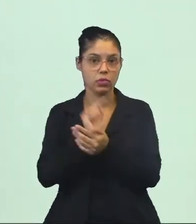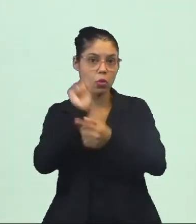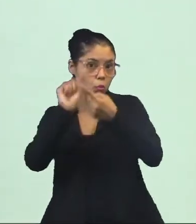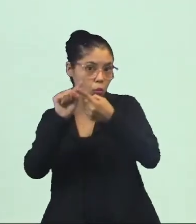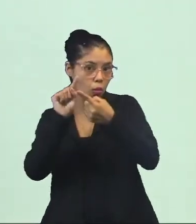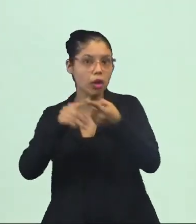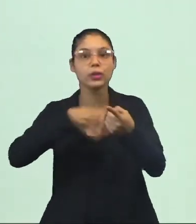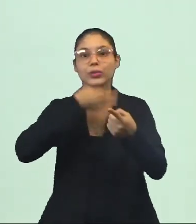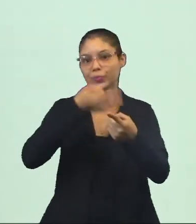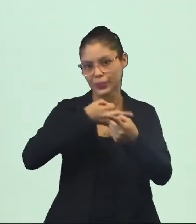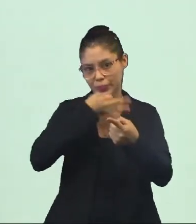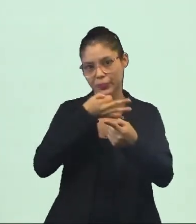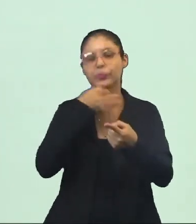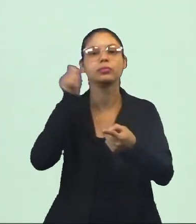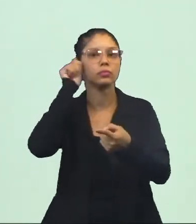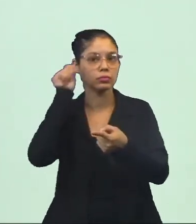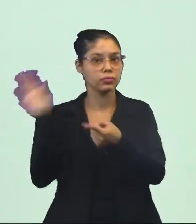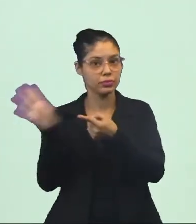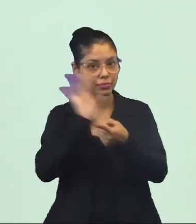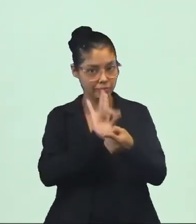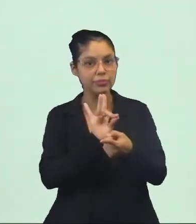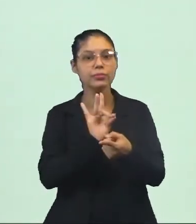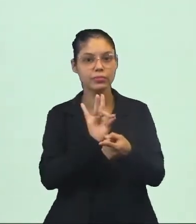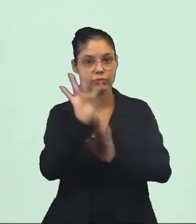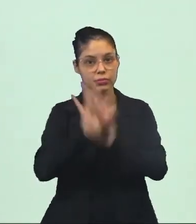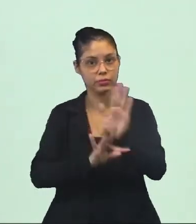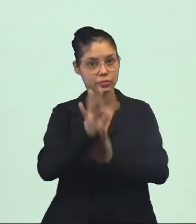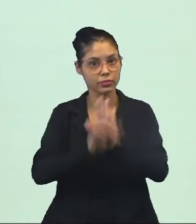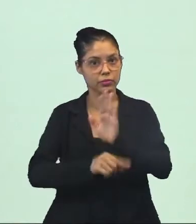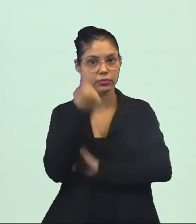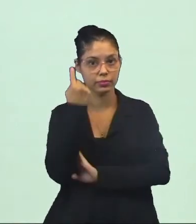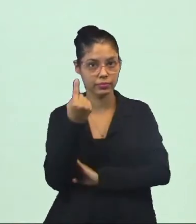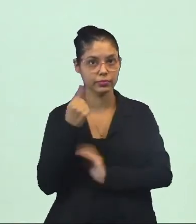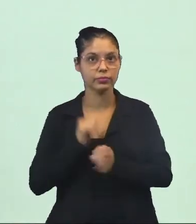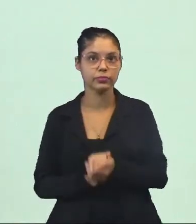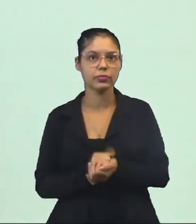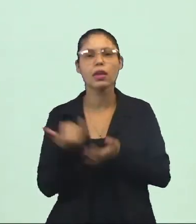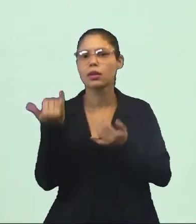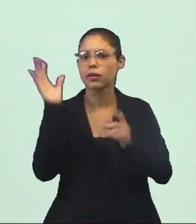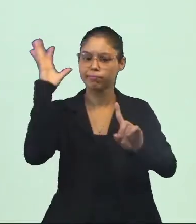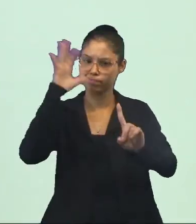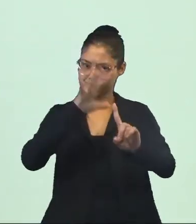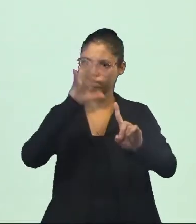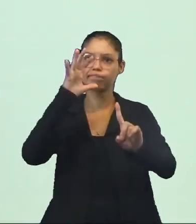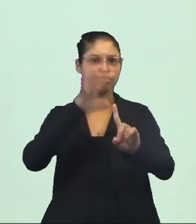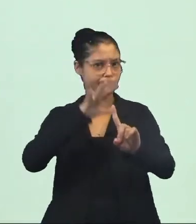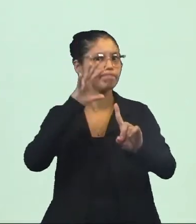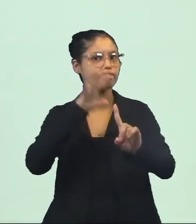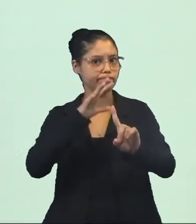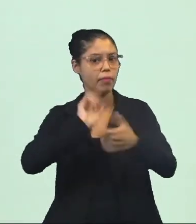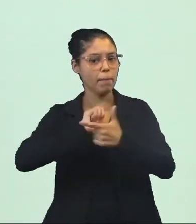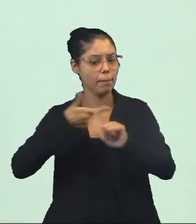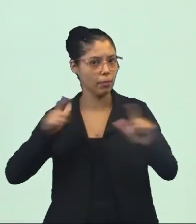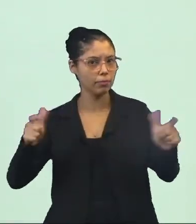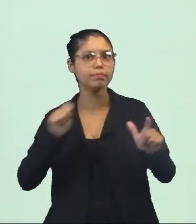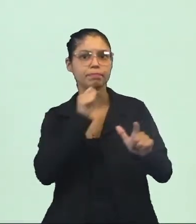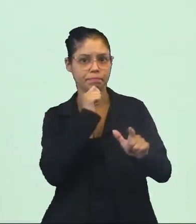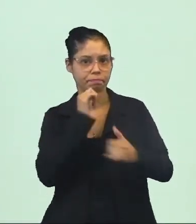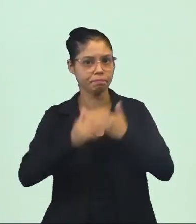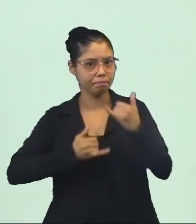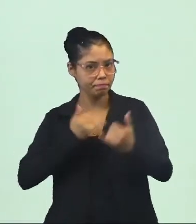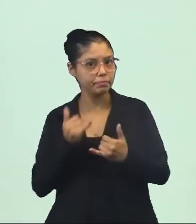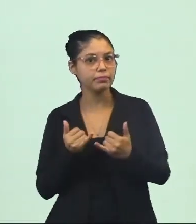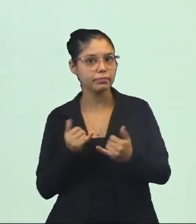dos argumentos que o autor traz do texto 1 é justamente essa influência ser maior, a influência do jogo